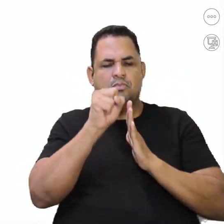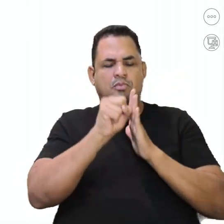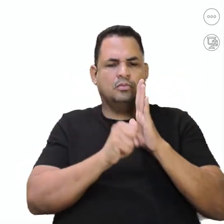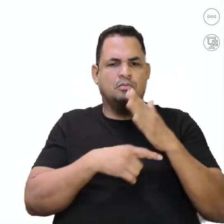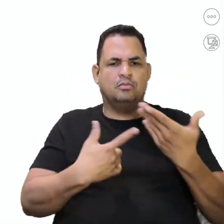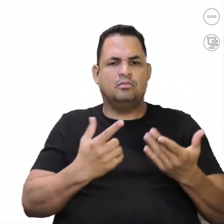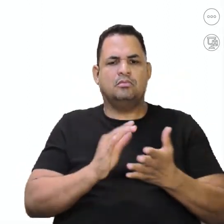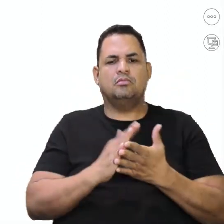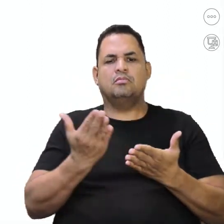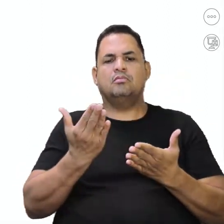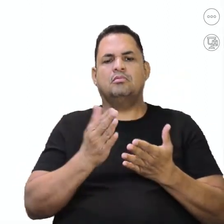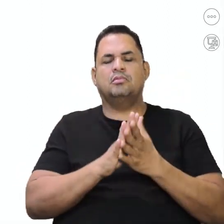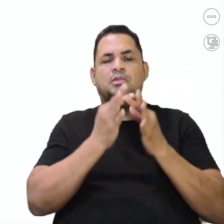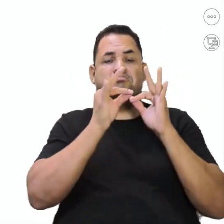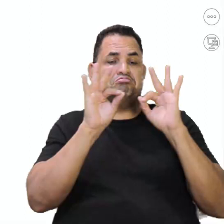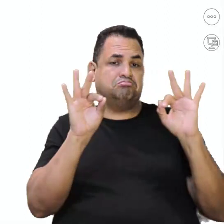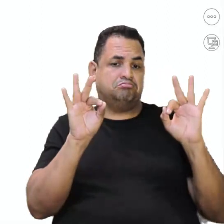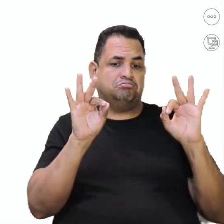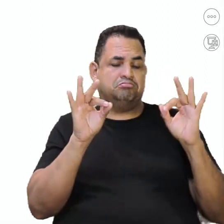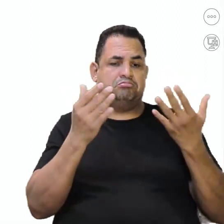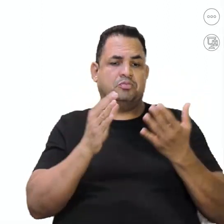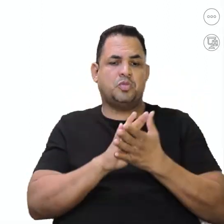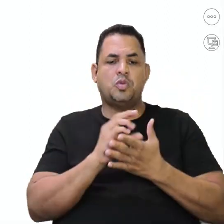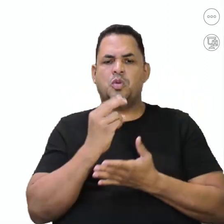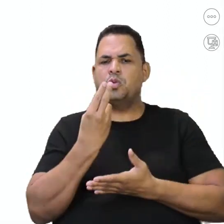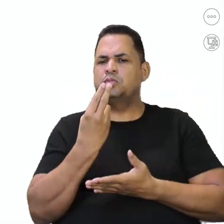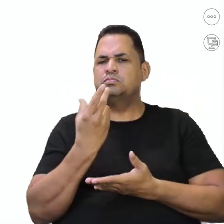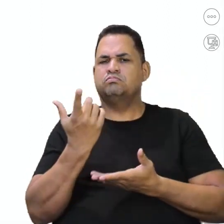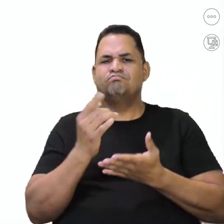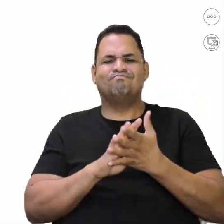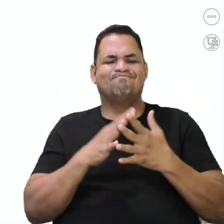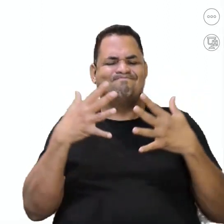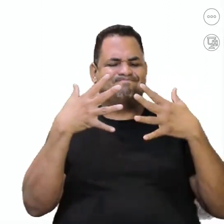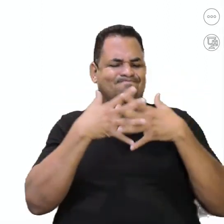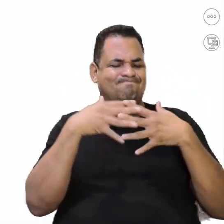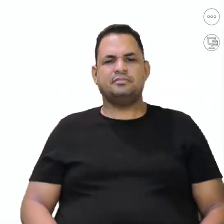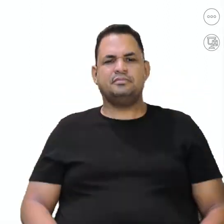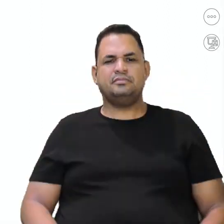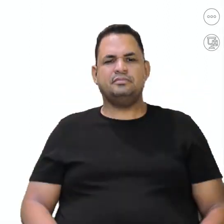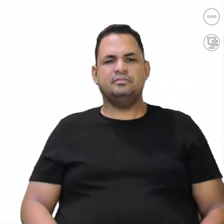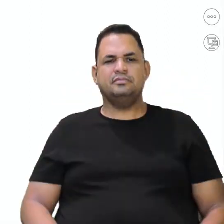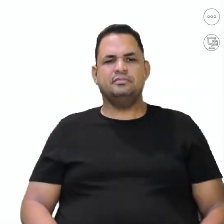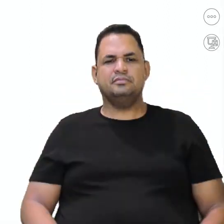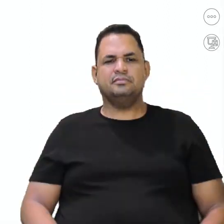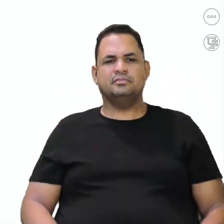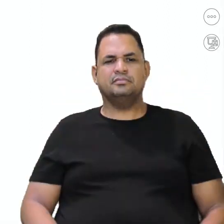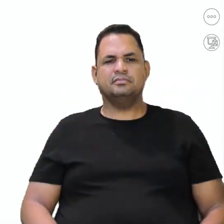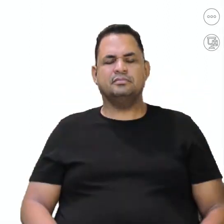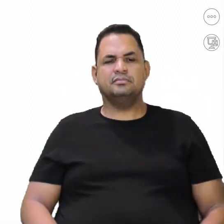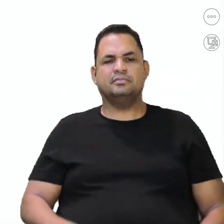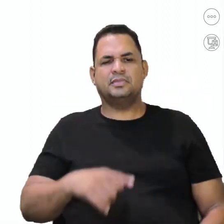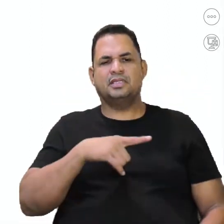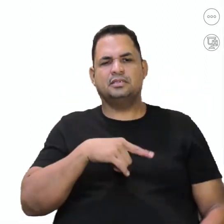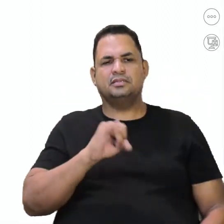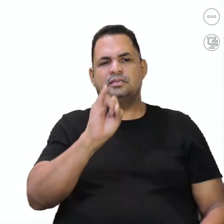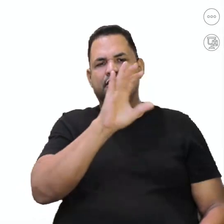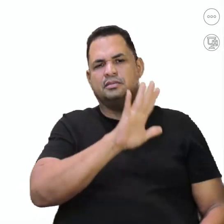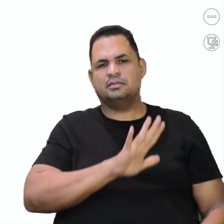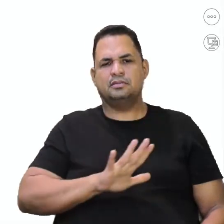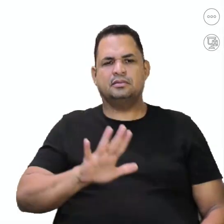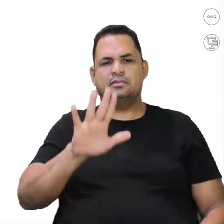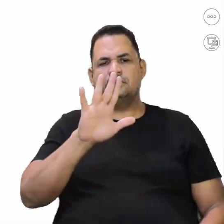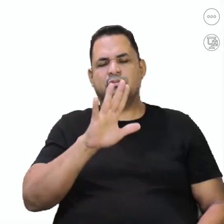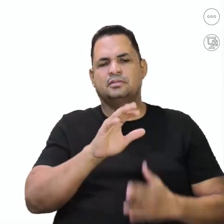podem ser sobre algo simples ou algo muito difícil. Temos aqui a imagem